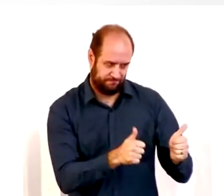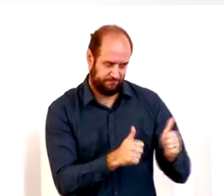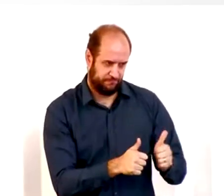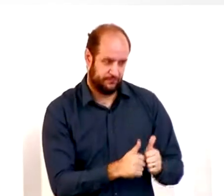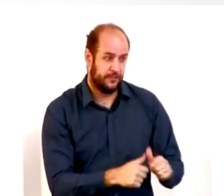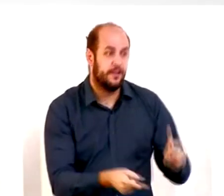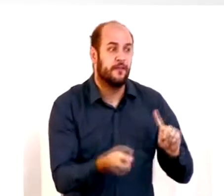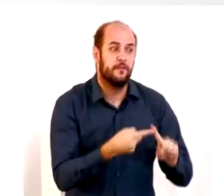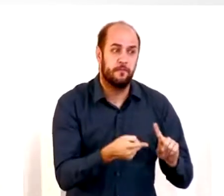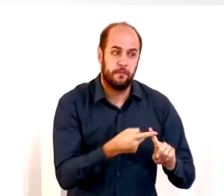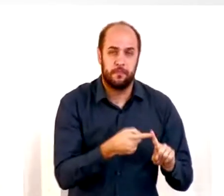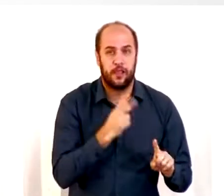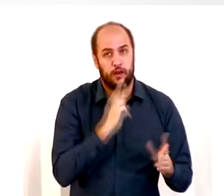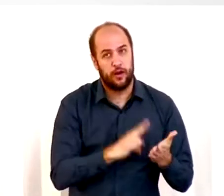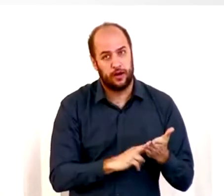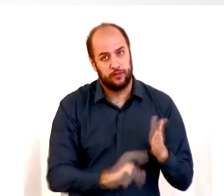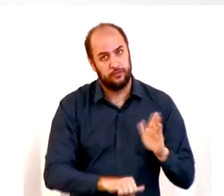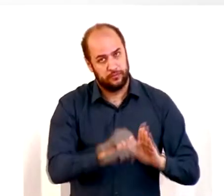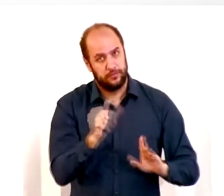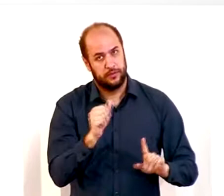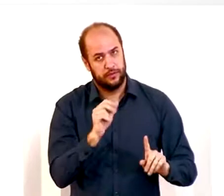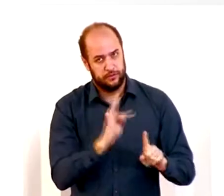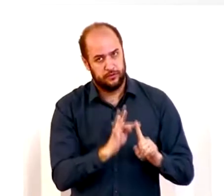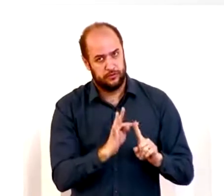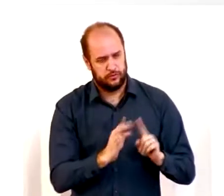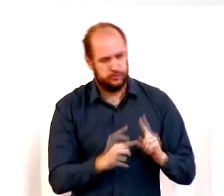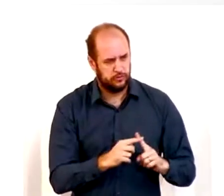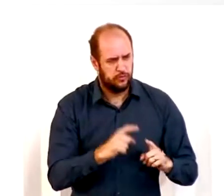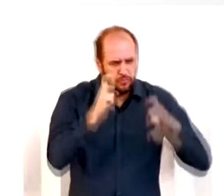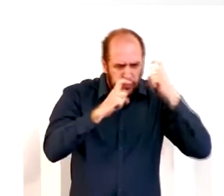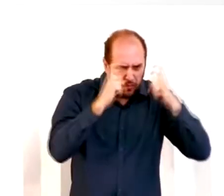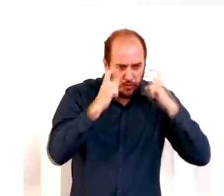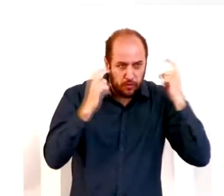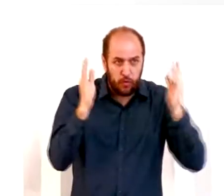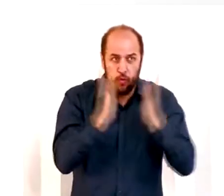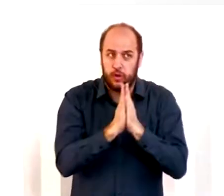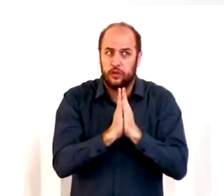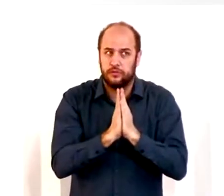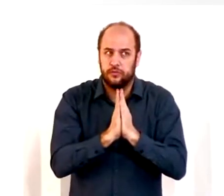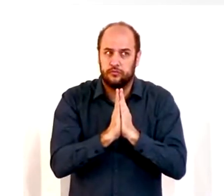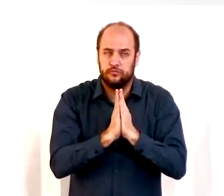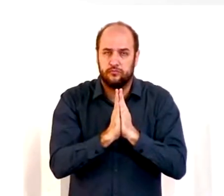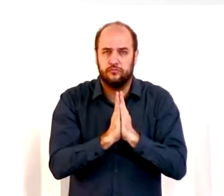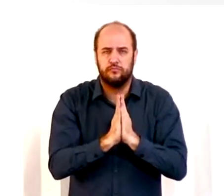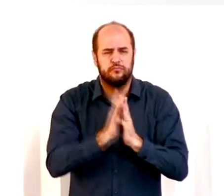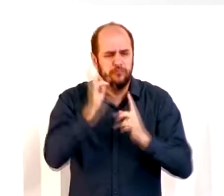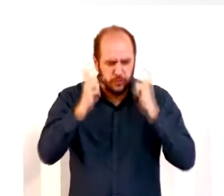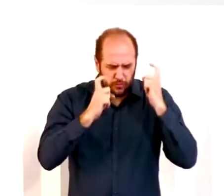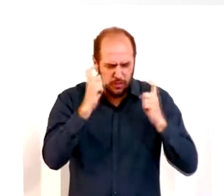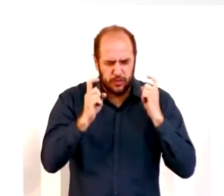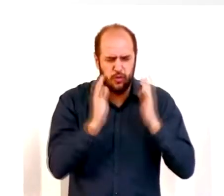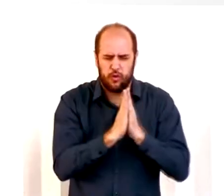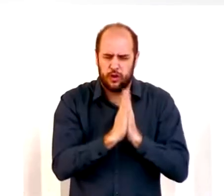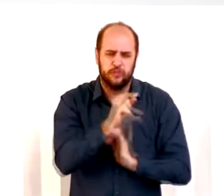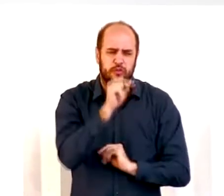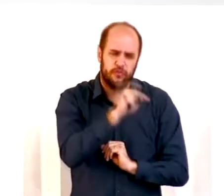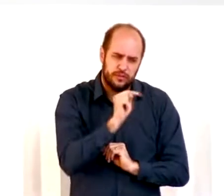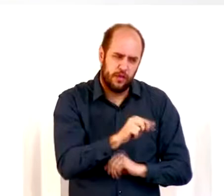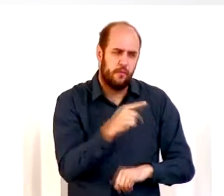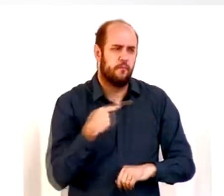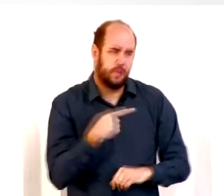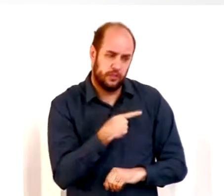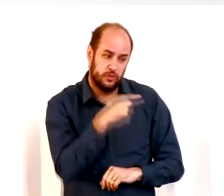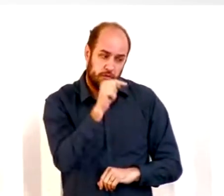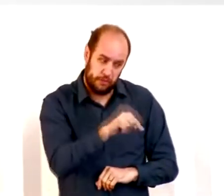que são, na carta de Paulo a Timóteo, preocupa-te com a oração. Preocupa-te com a oração. Você é pastor aí em